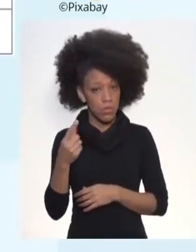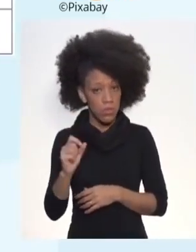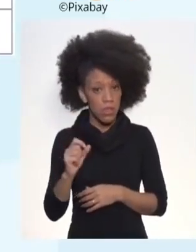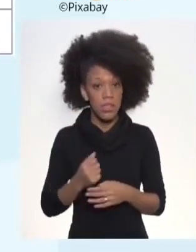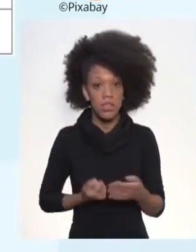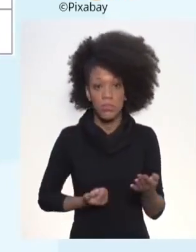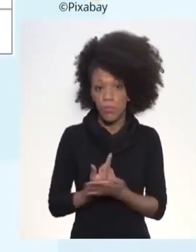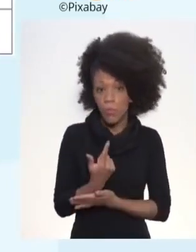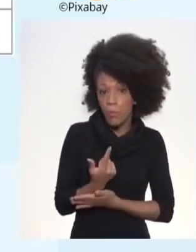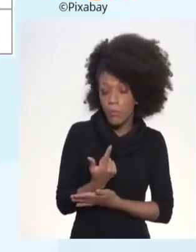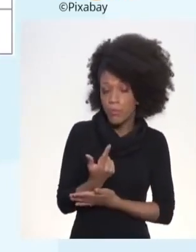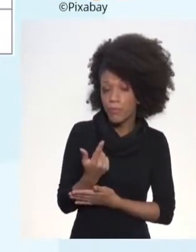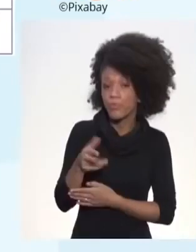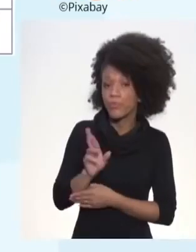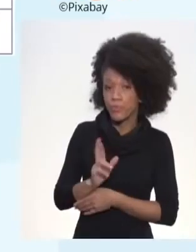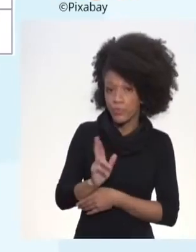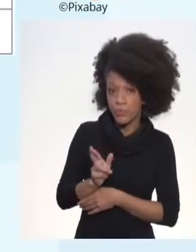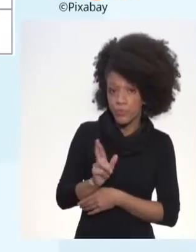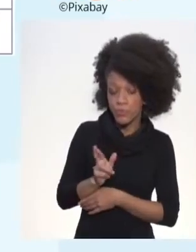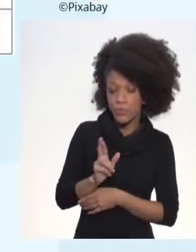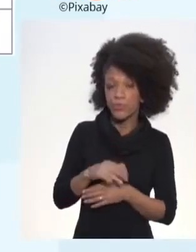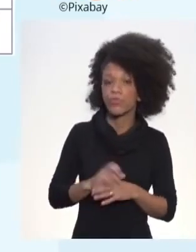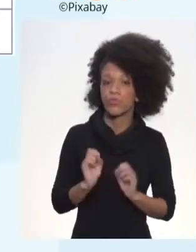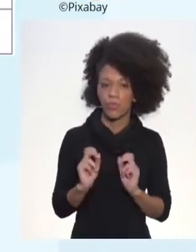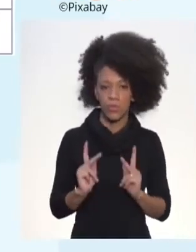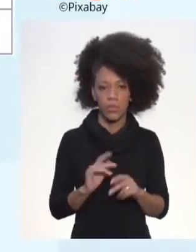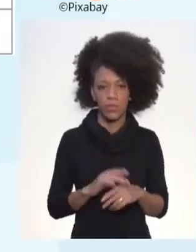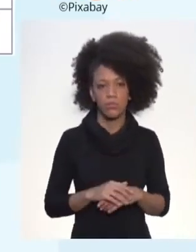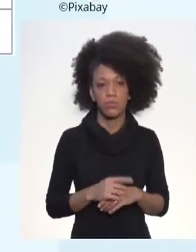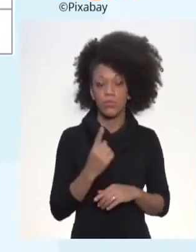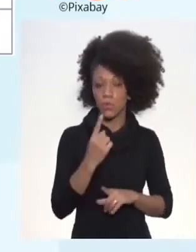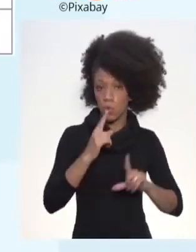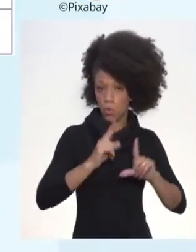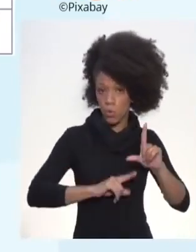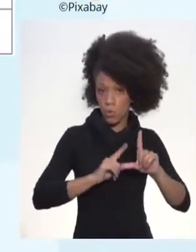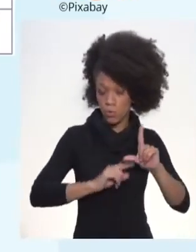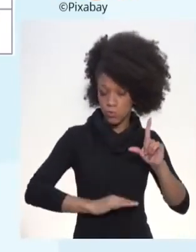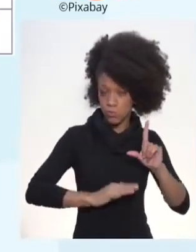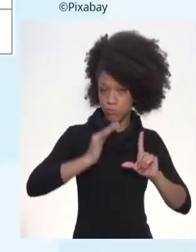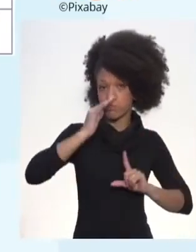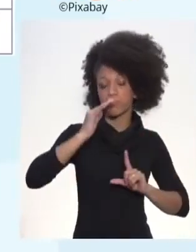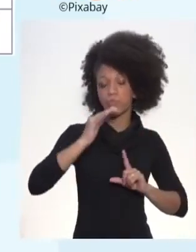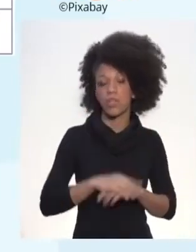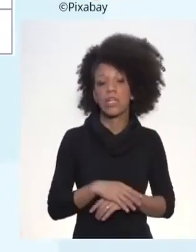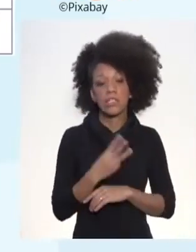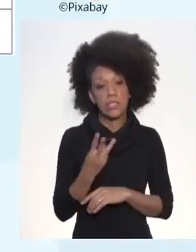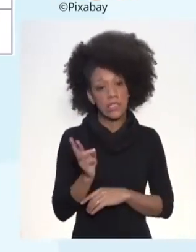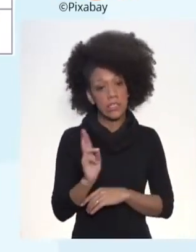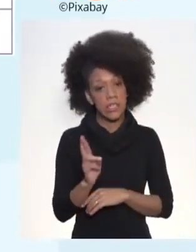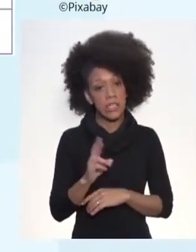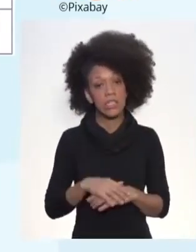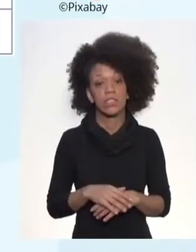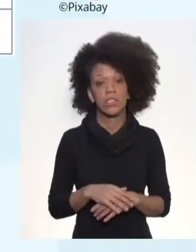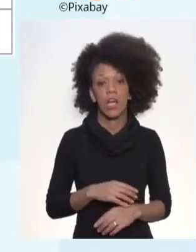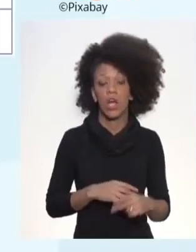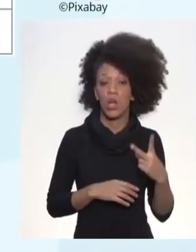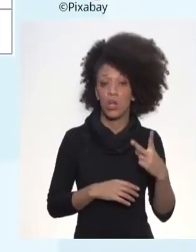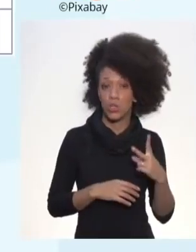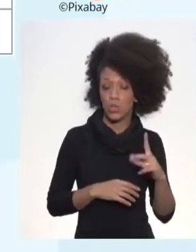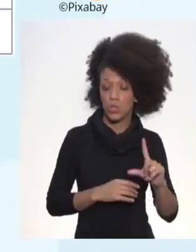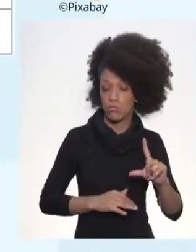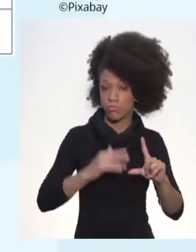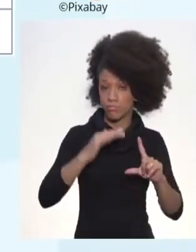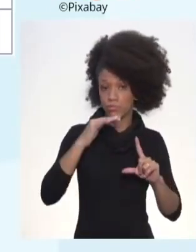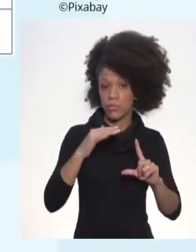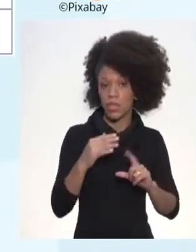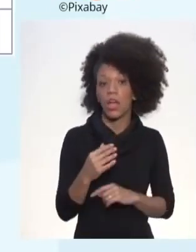por esses respectivos litros de suco, tá ok? 1 litro de suco se pagou R$ 3,00, 2 litros de suco, R$ 6,00,